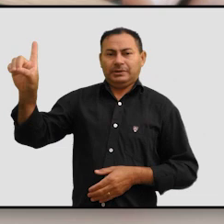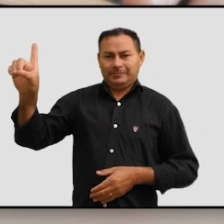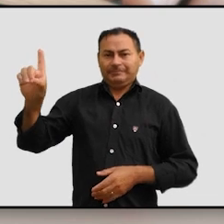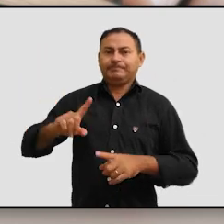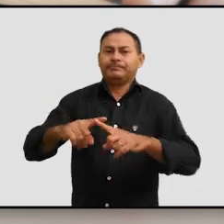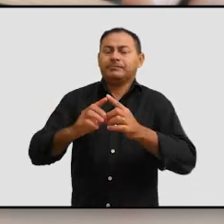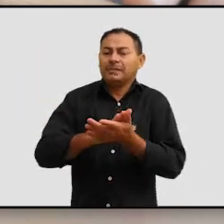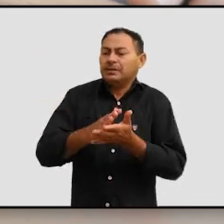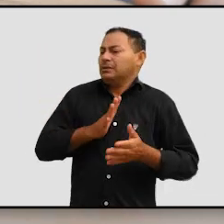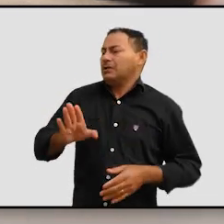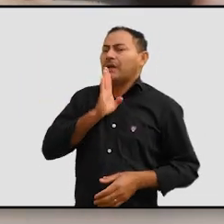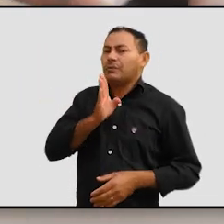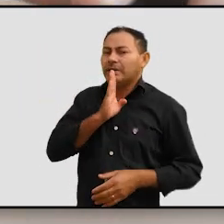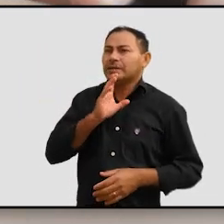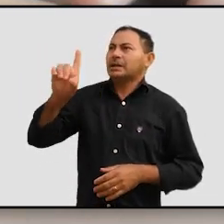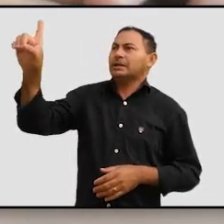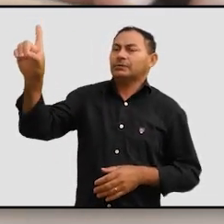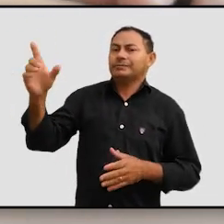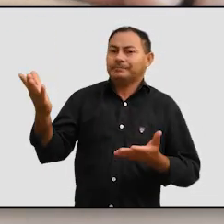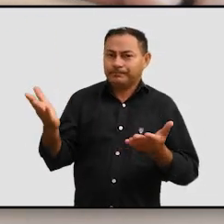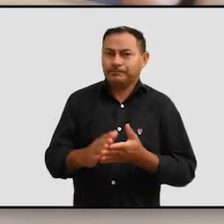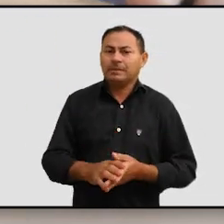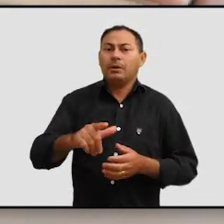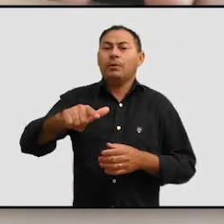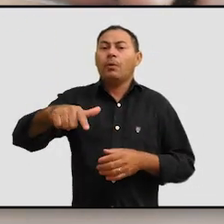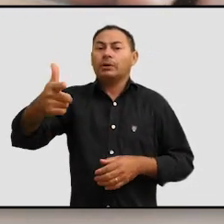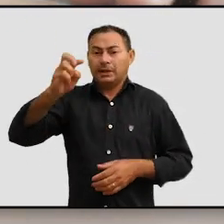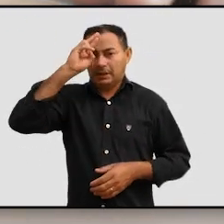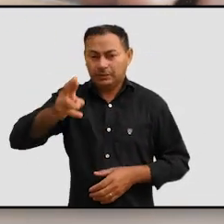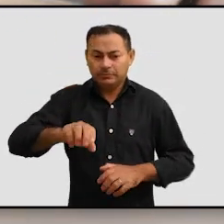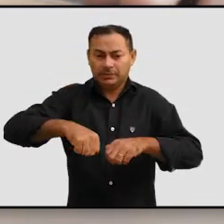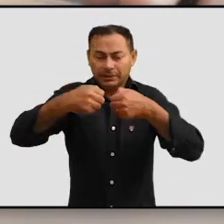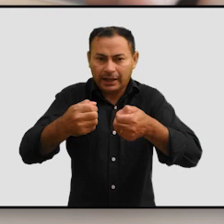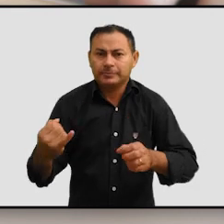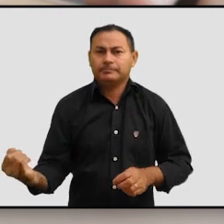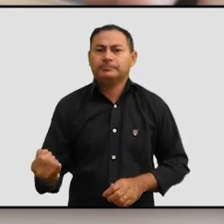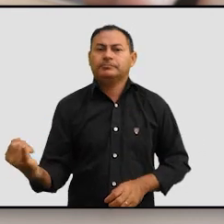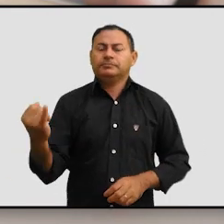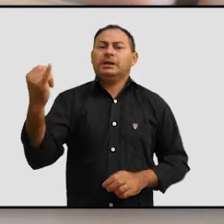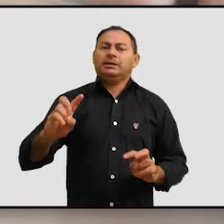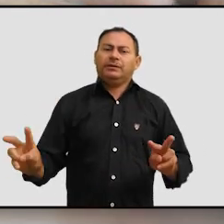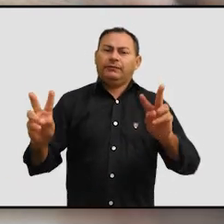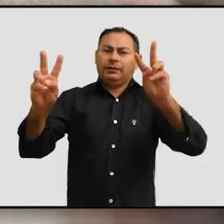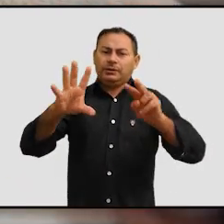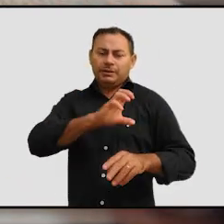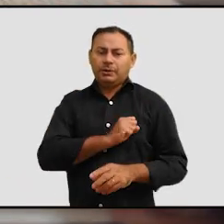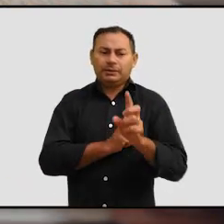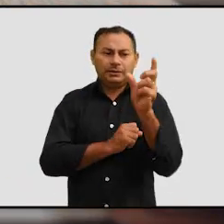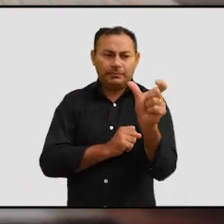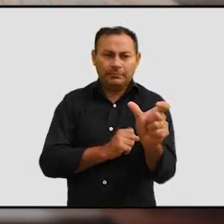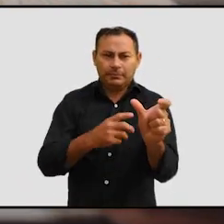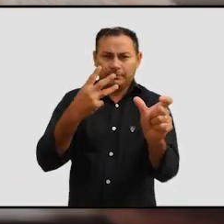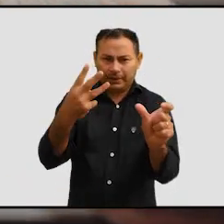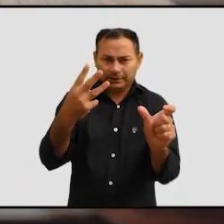Deus. Este nem sequer conhece a Deus. Outra razão que temos para dar um tremendo valor ao amor está nestas